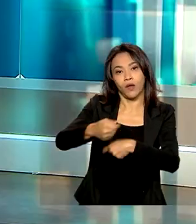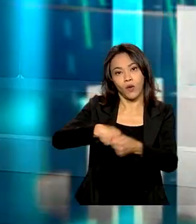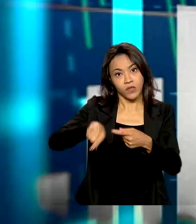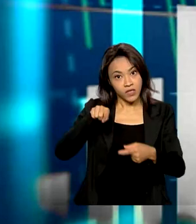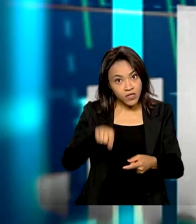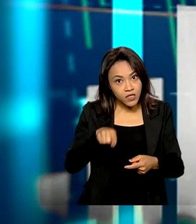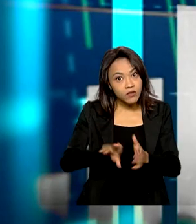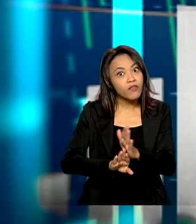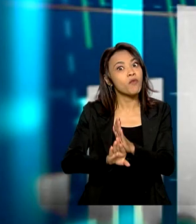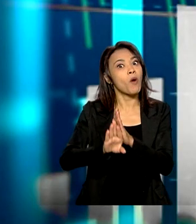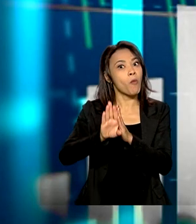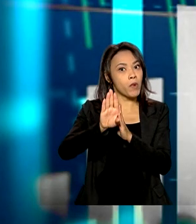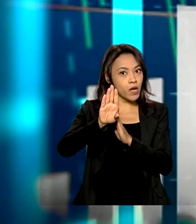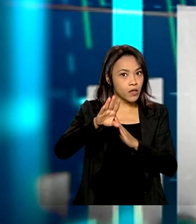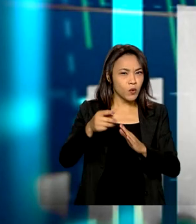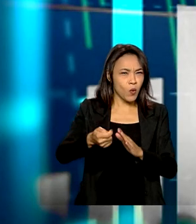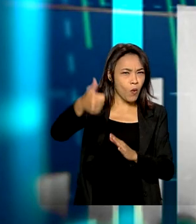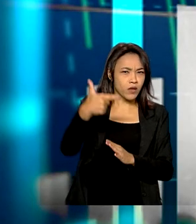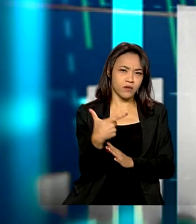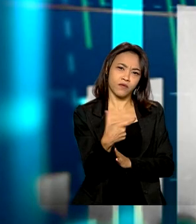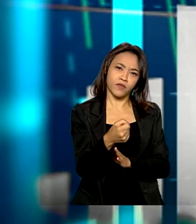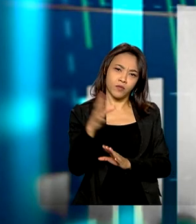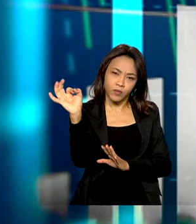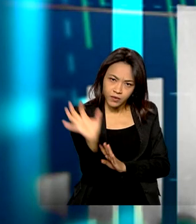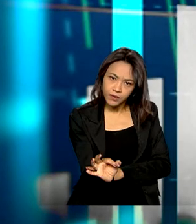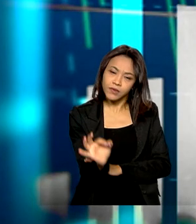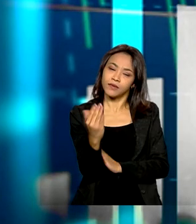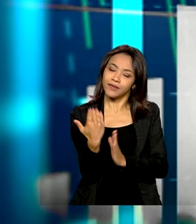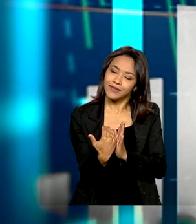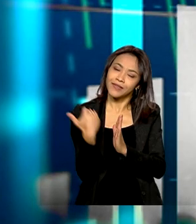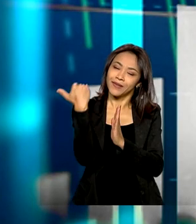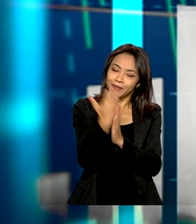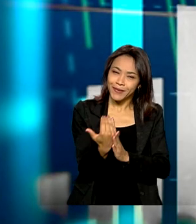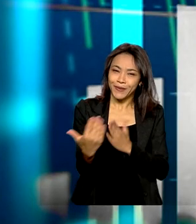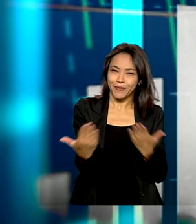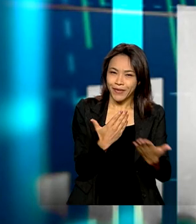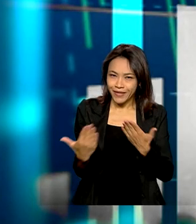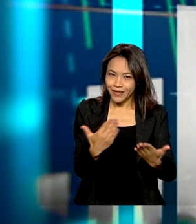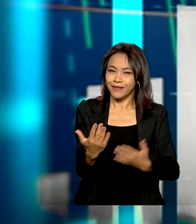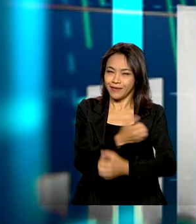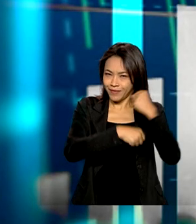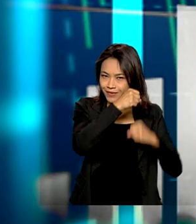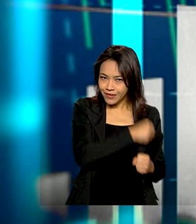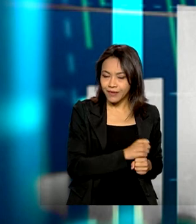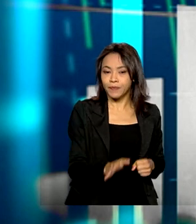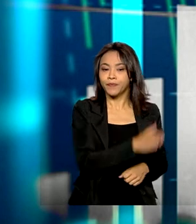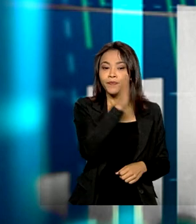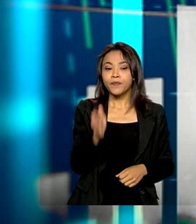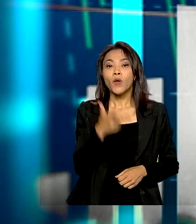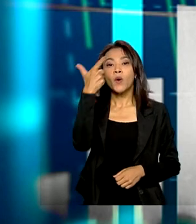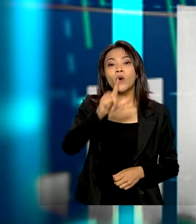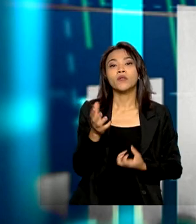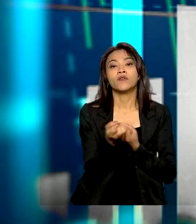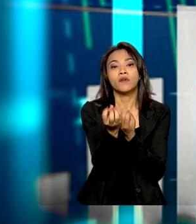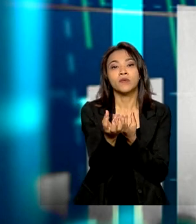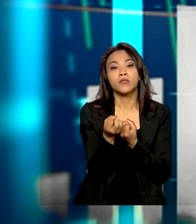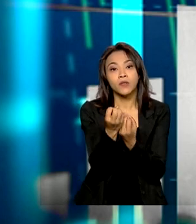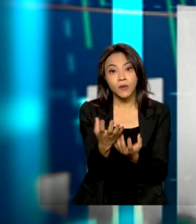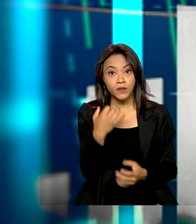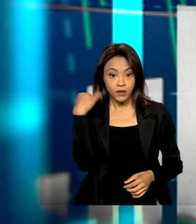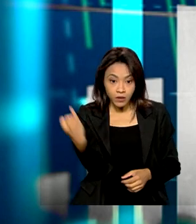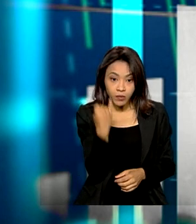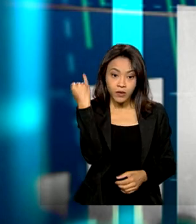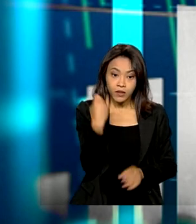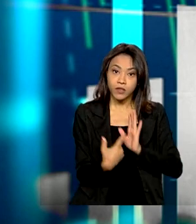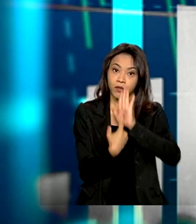crescimento expressivo, quase 20% de crescimento em relação a 2020. E um outro dado importantíssimo que eu gostaria de compartilhar com os